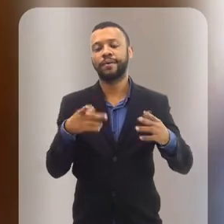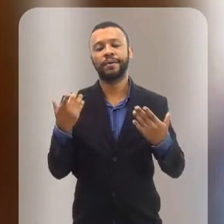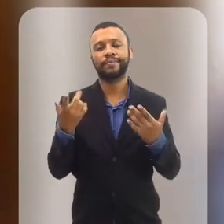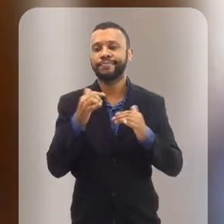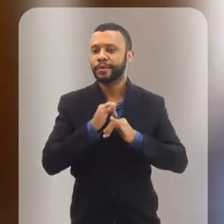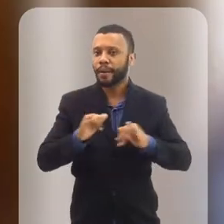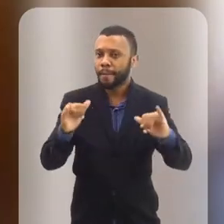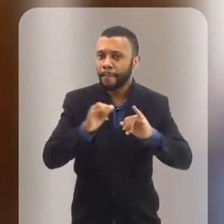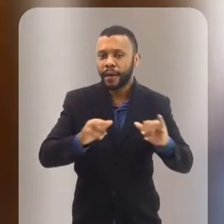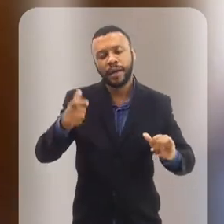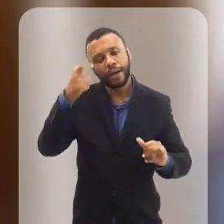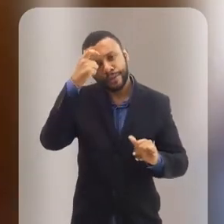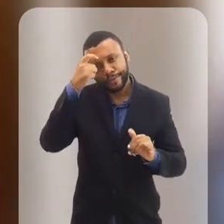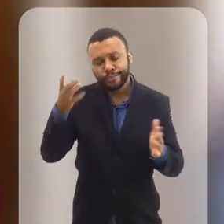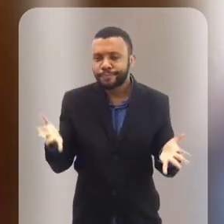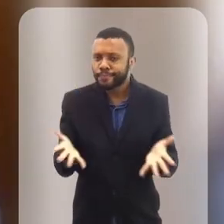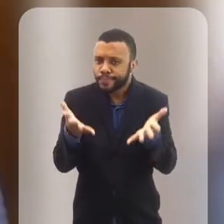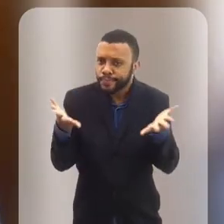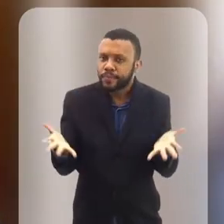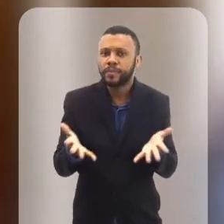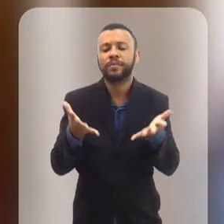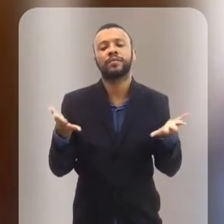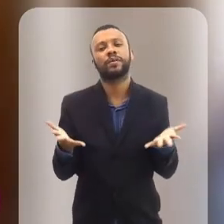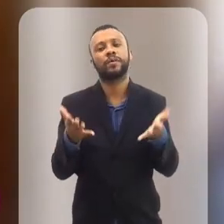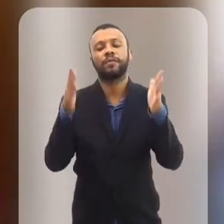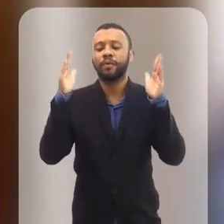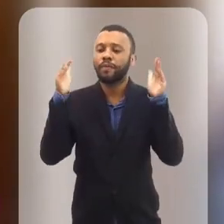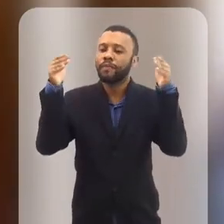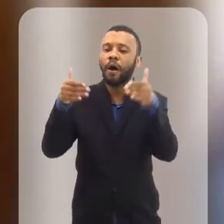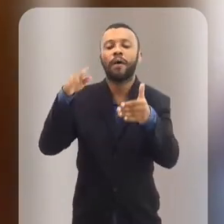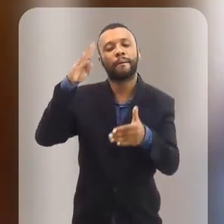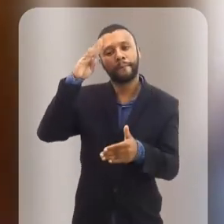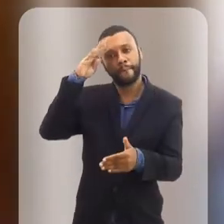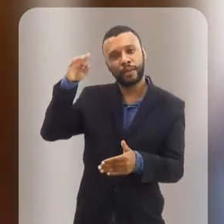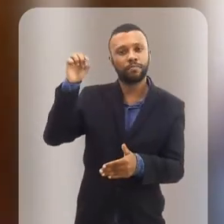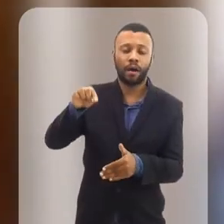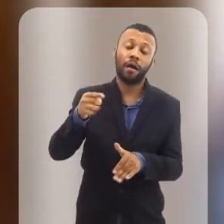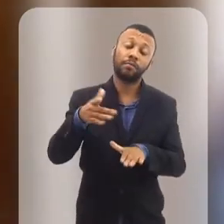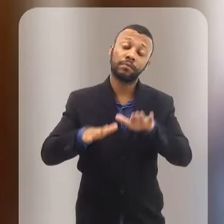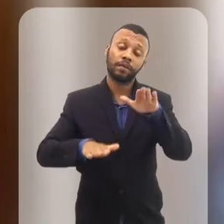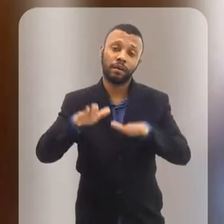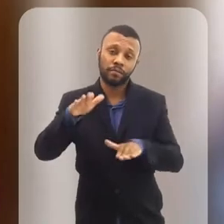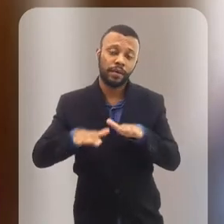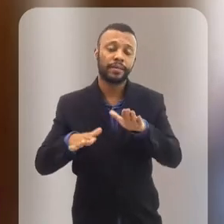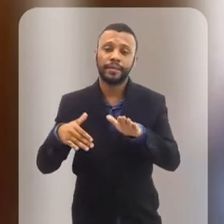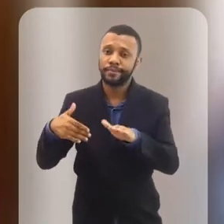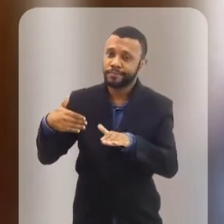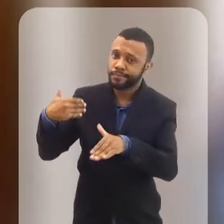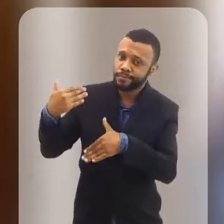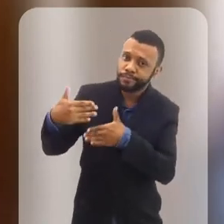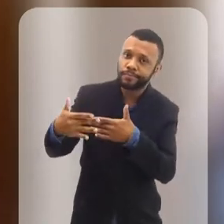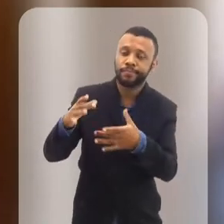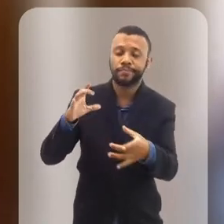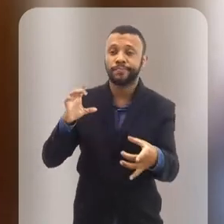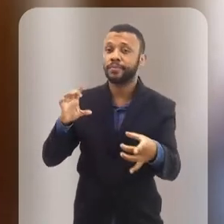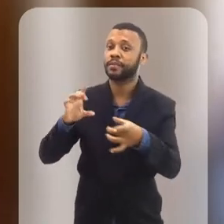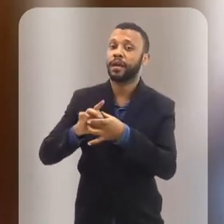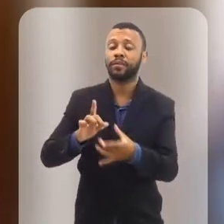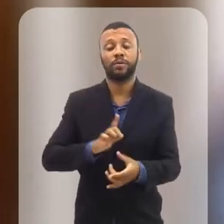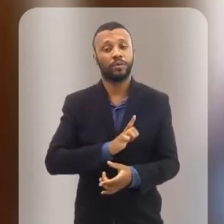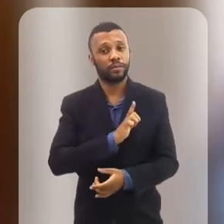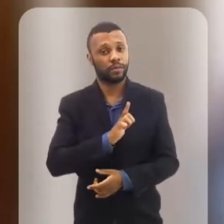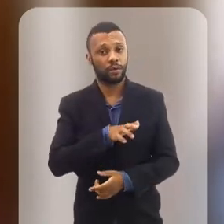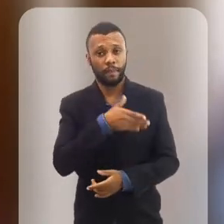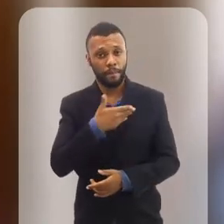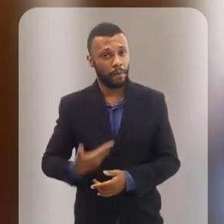virtual, né? Então, campanhas de conscientização vão ser o foco. Talvez dessa aplicação